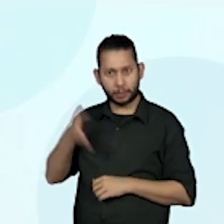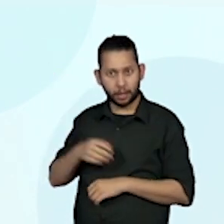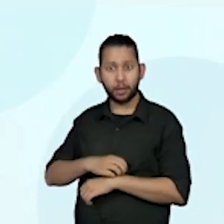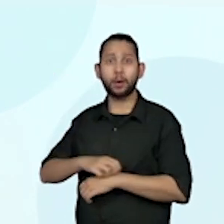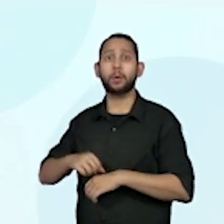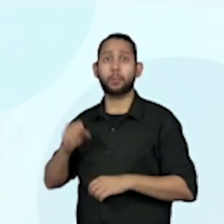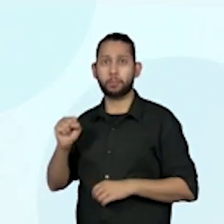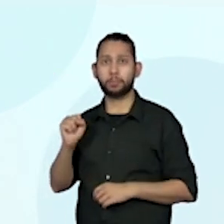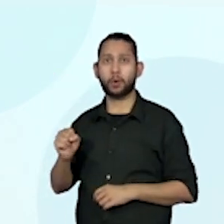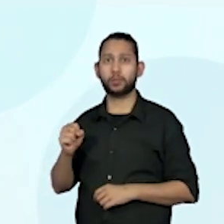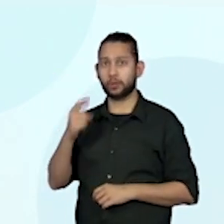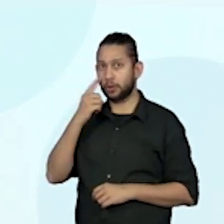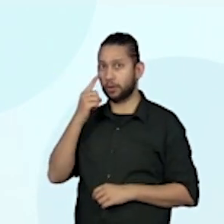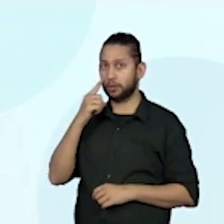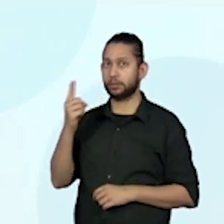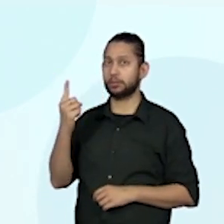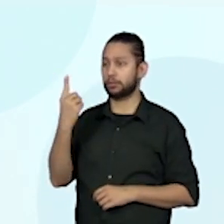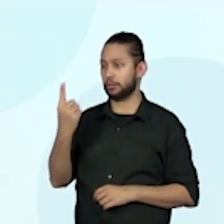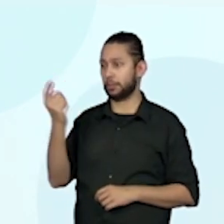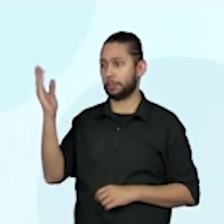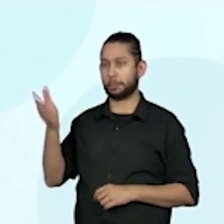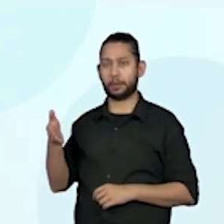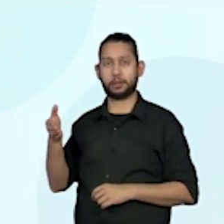dessas duas maneiras. Ou assim,